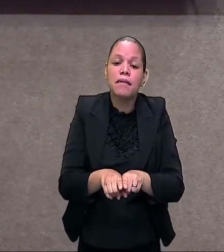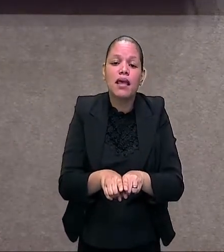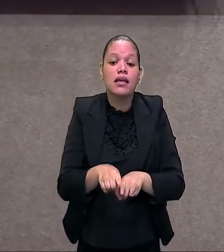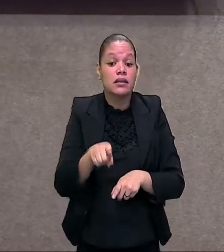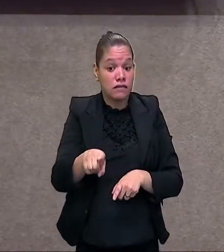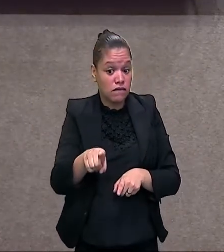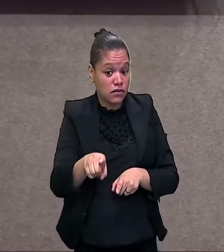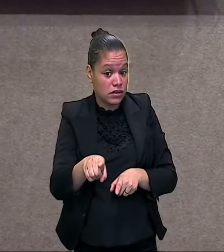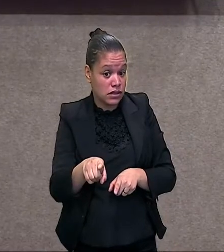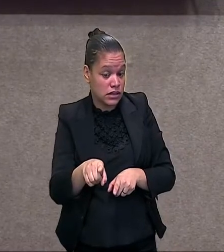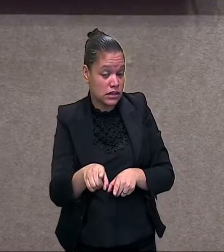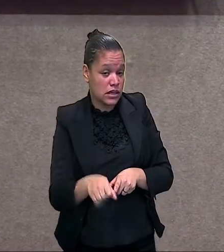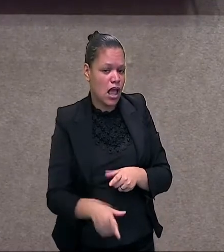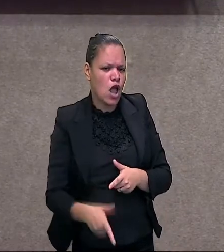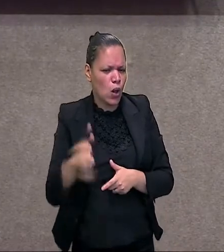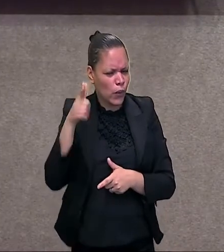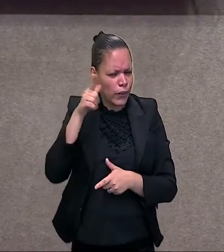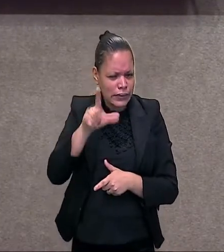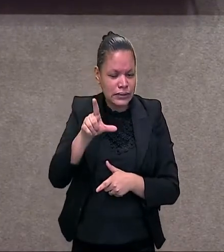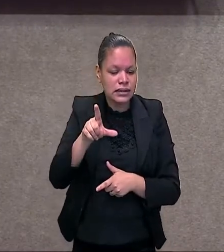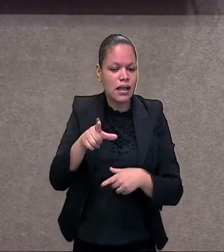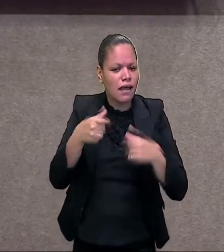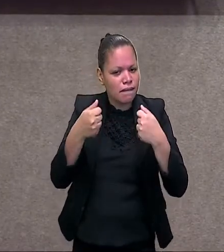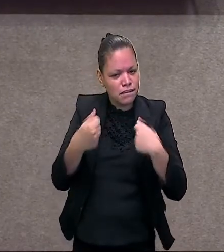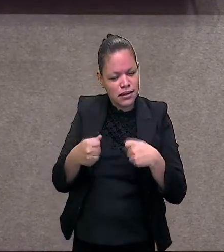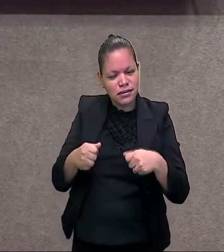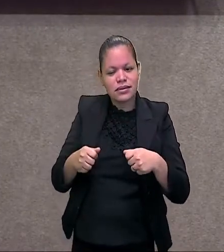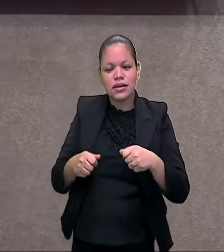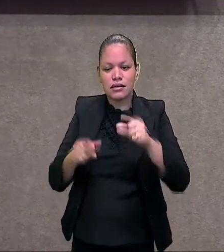que estar bem destacado, tá?